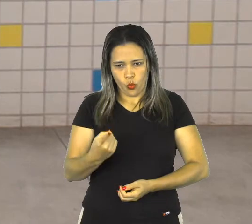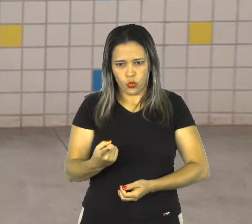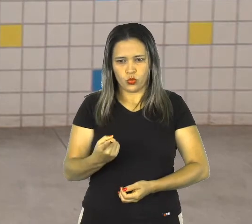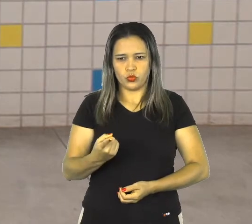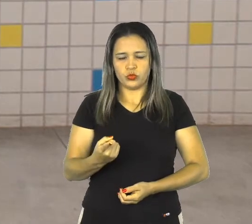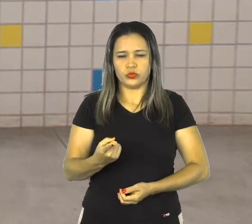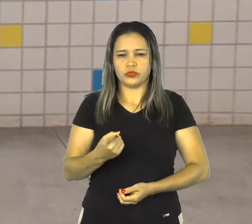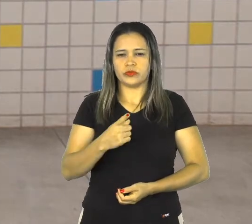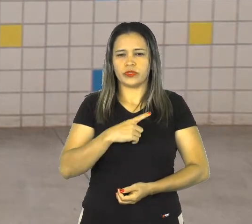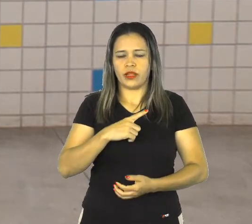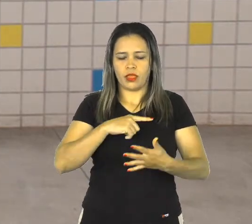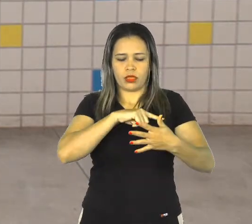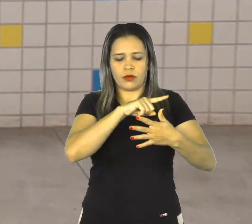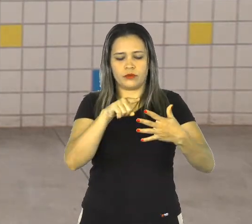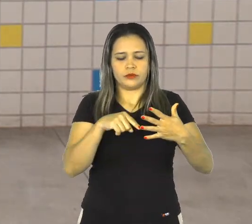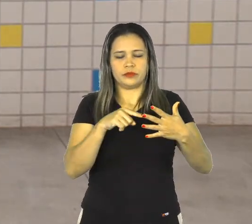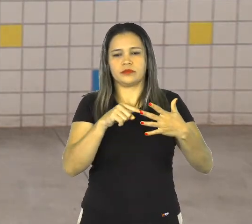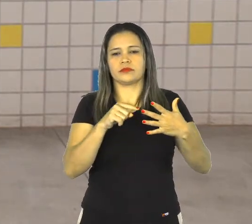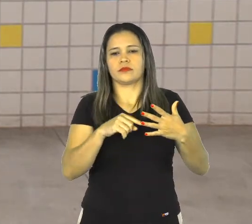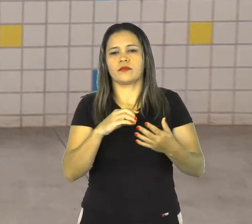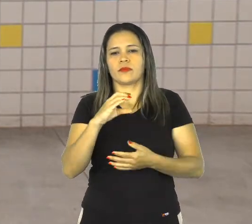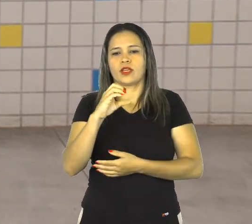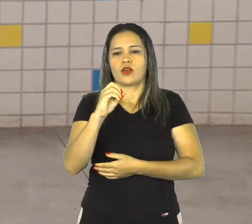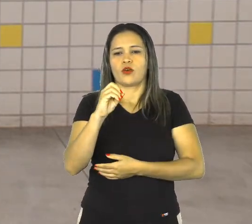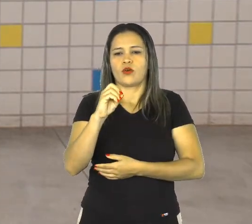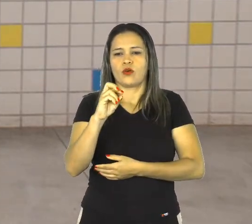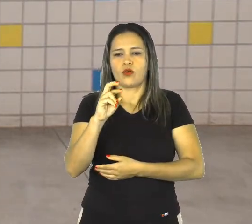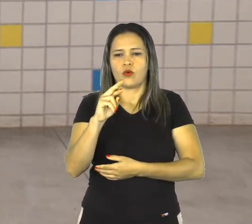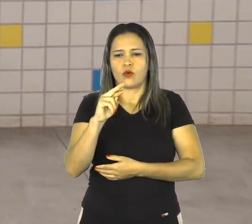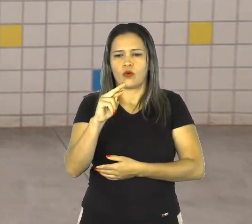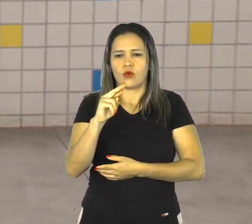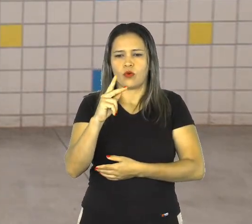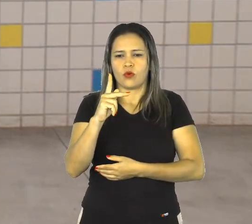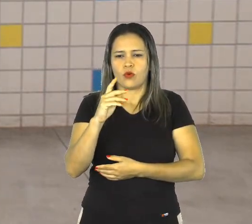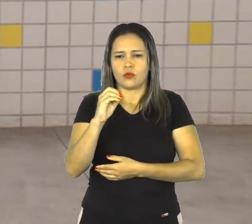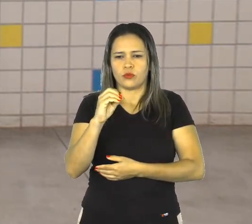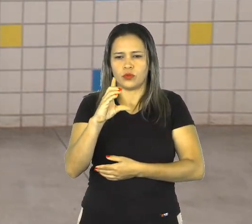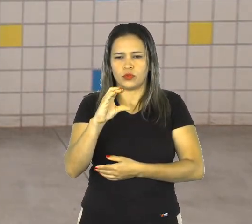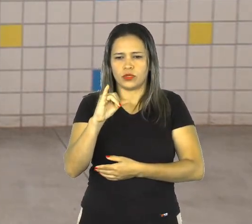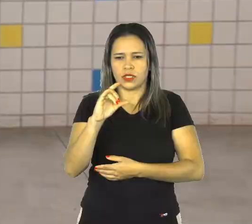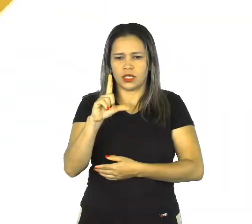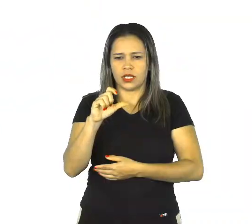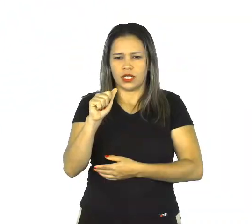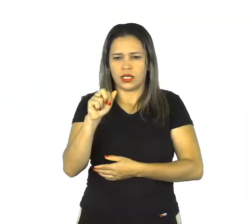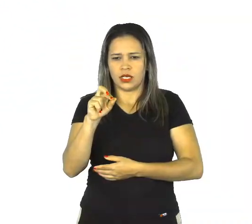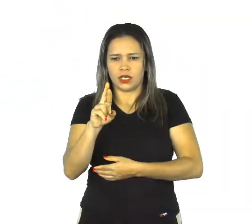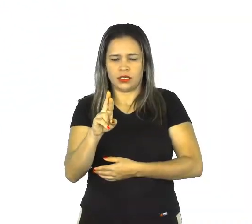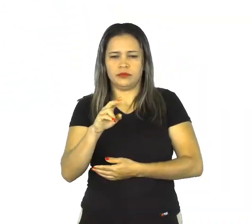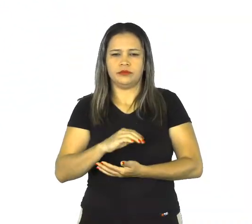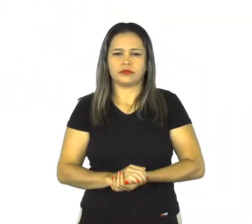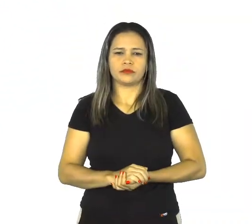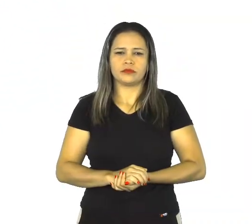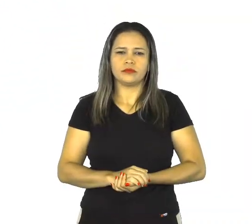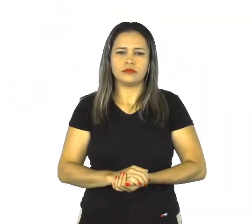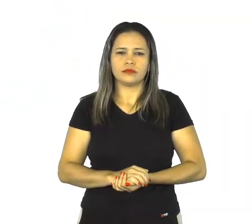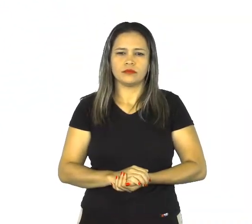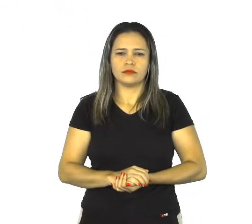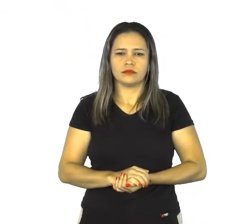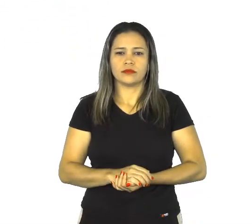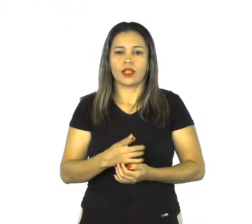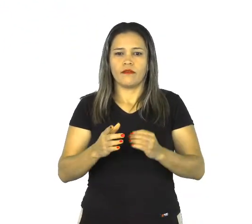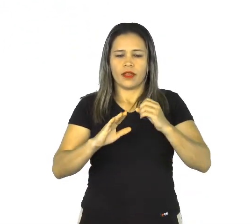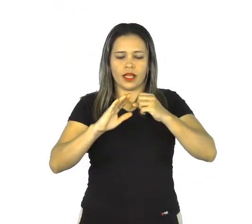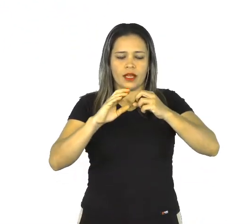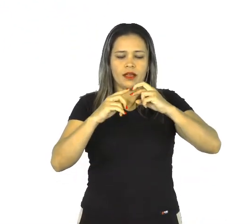nossos olhos chama-se corpo ciliar. O que é o corpo ciliar? Ele fica localizado um pouquinho atrás da